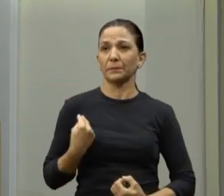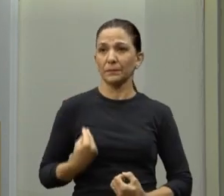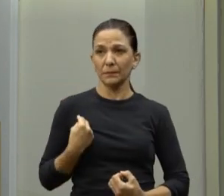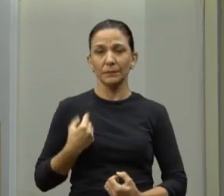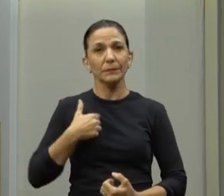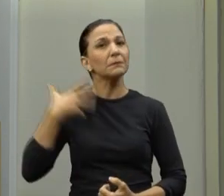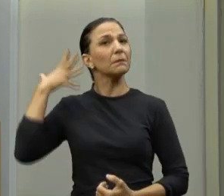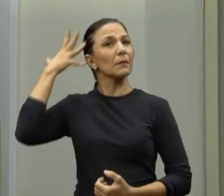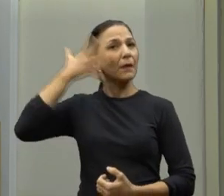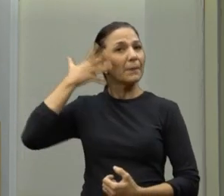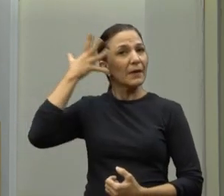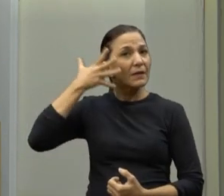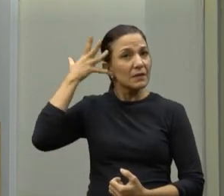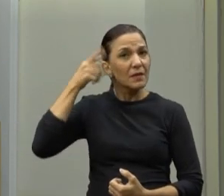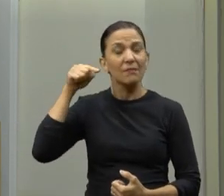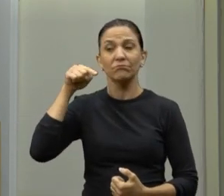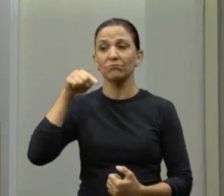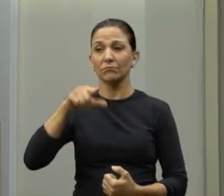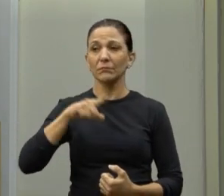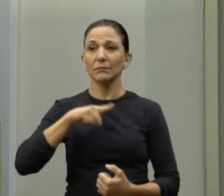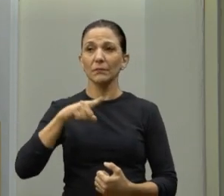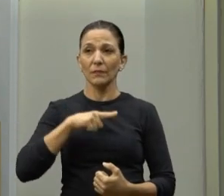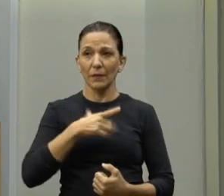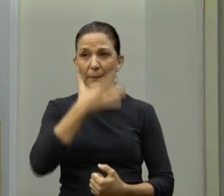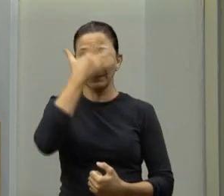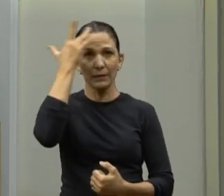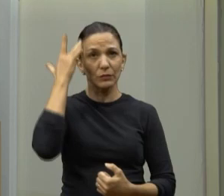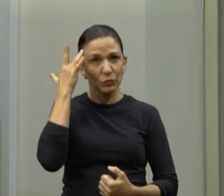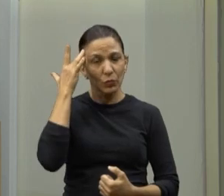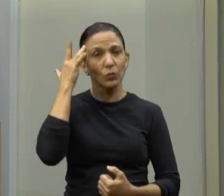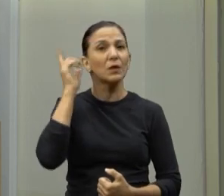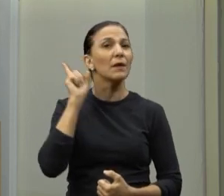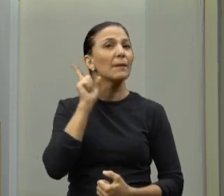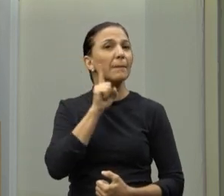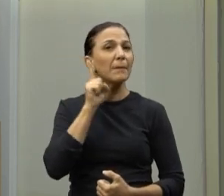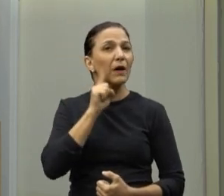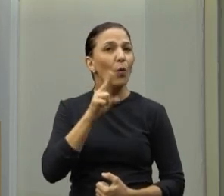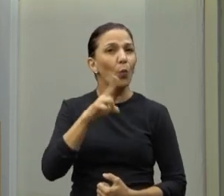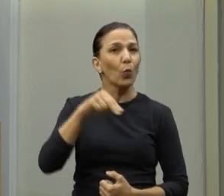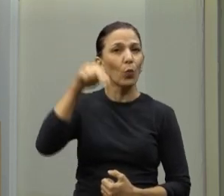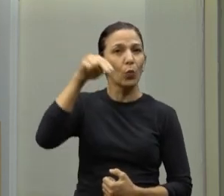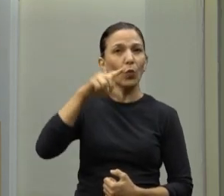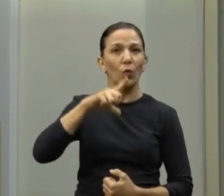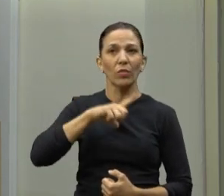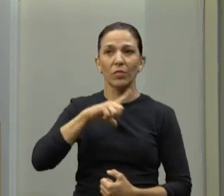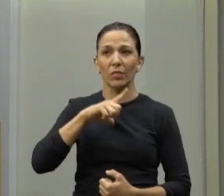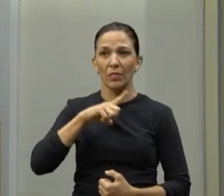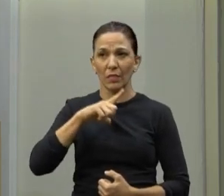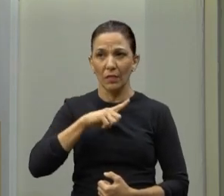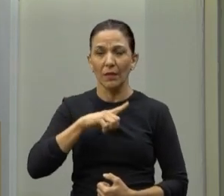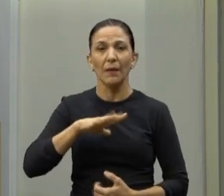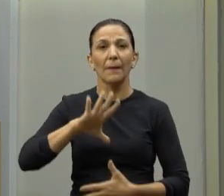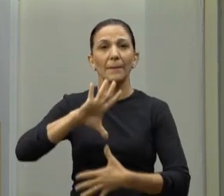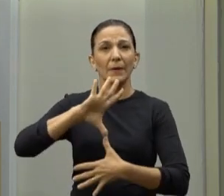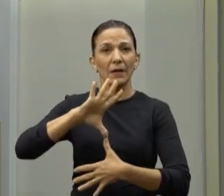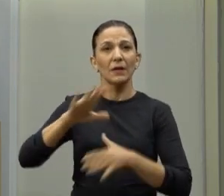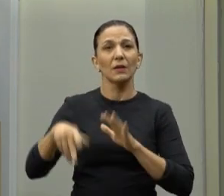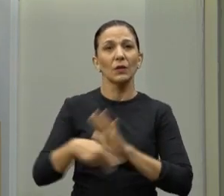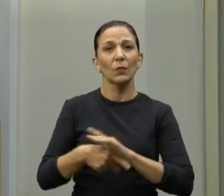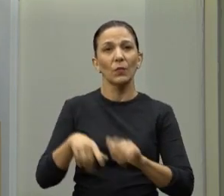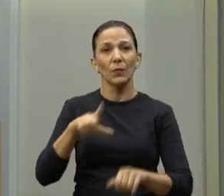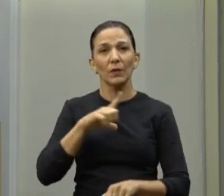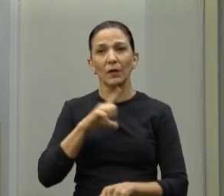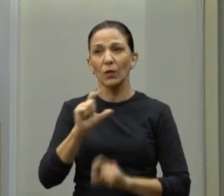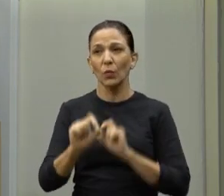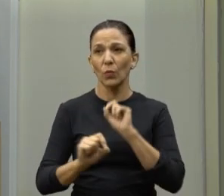palestrando num dos dias né com autoridades norte-americanas né com pessoas toda América Latina do Caribe